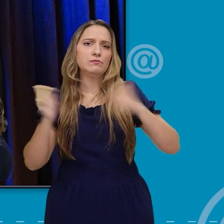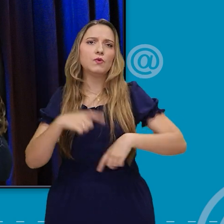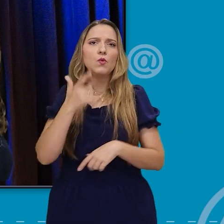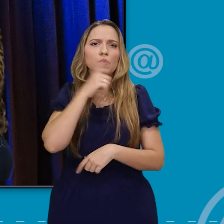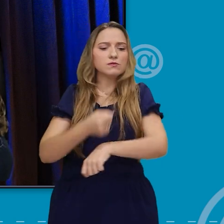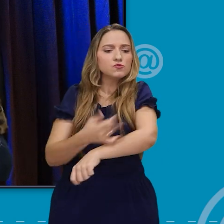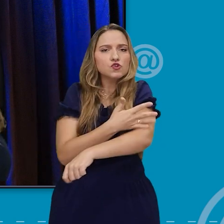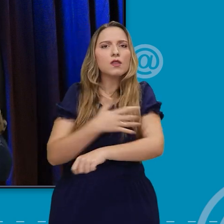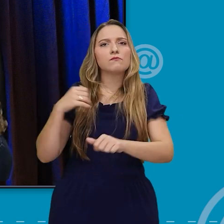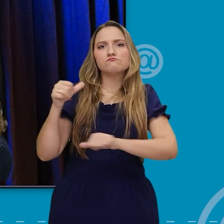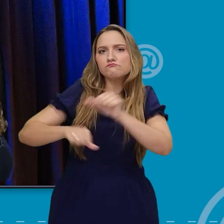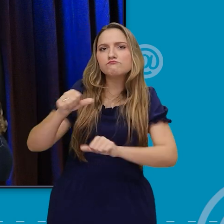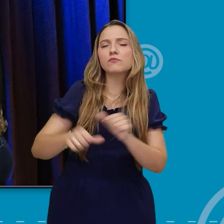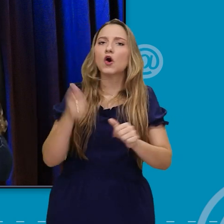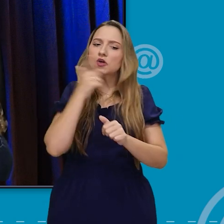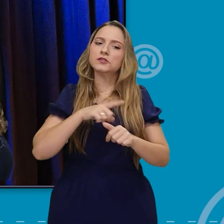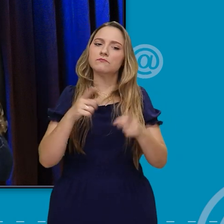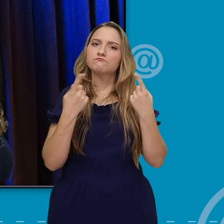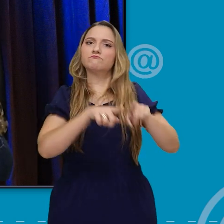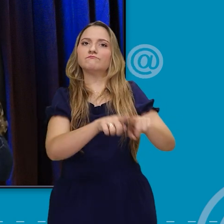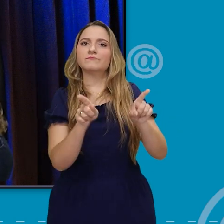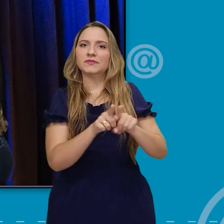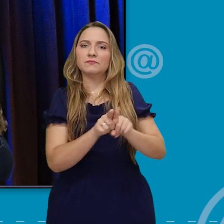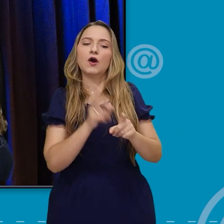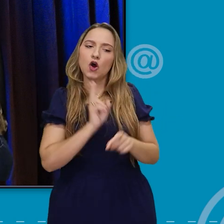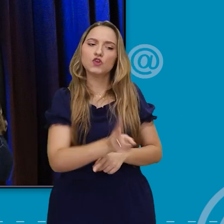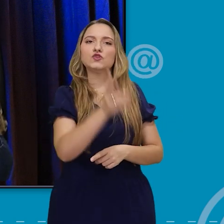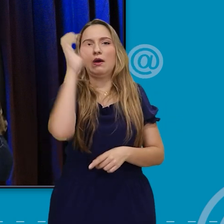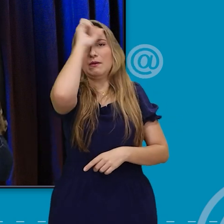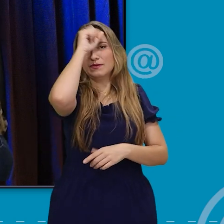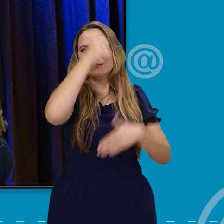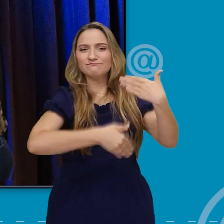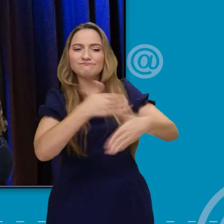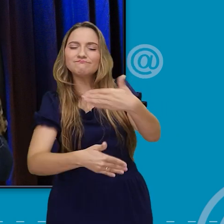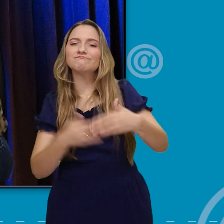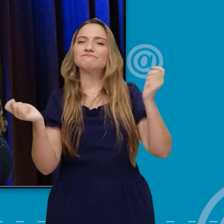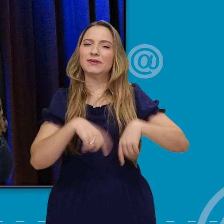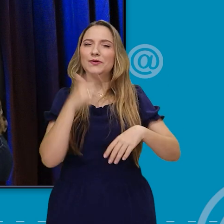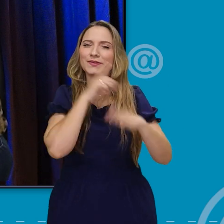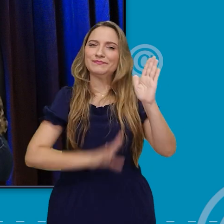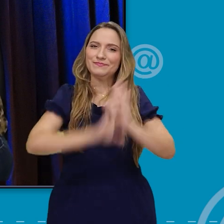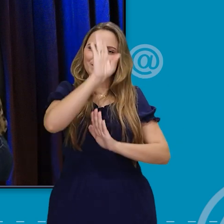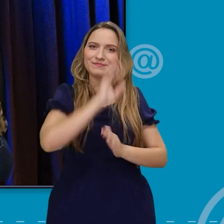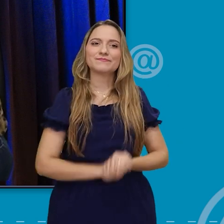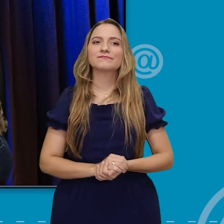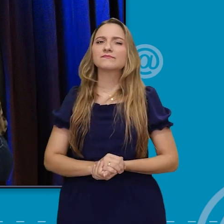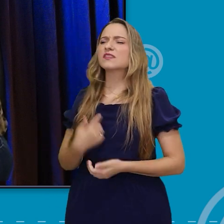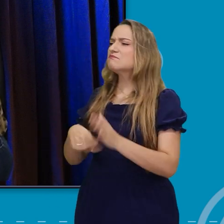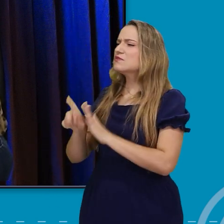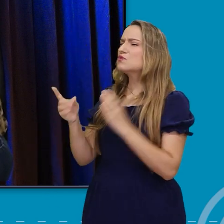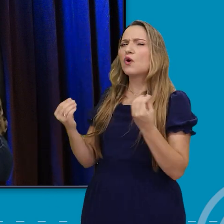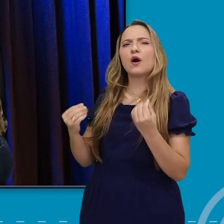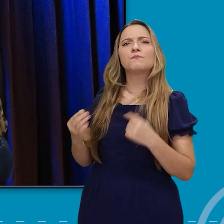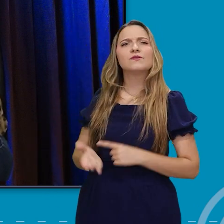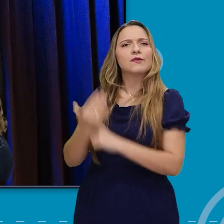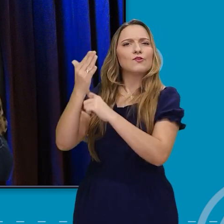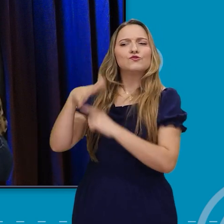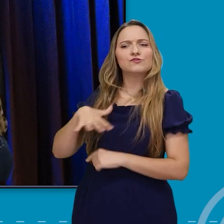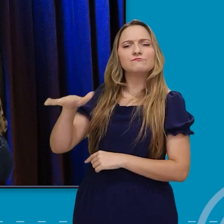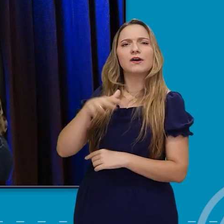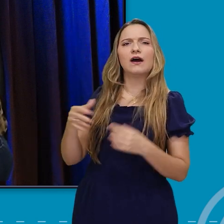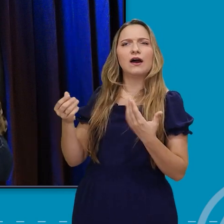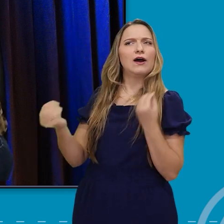processo de aprendizagem para a gente conseguir deslanchar. E como é que fica a tecnologia nessa história toda, nesse trabalho todo? Como é que se